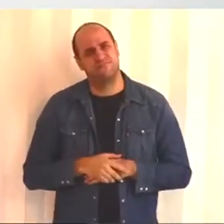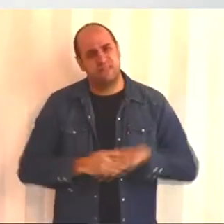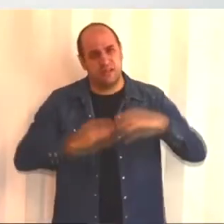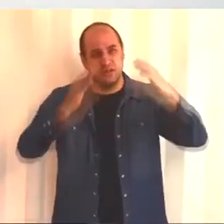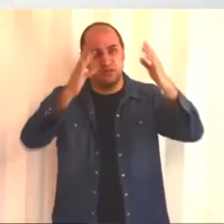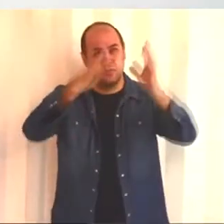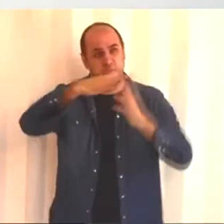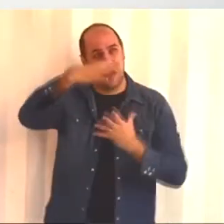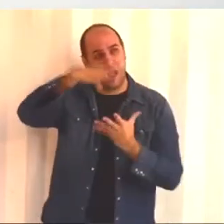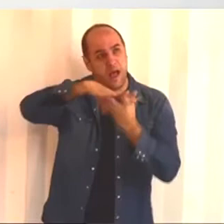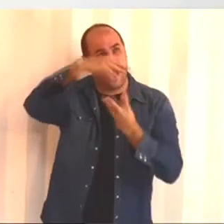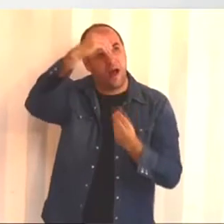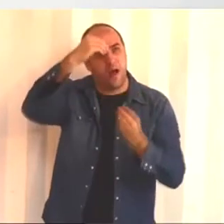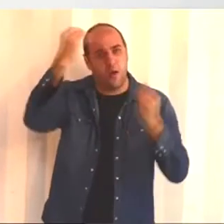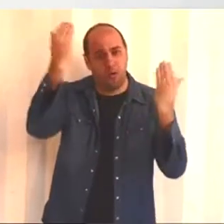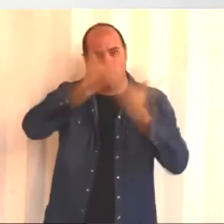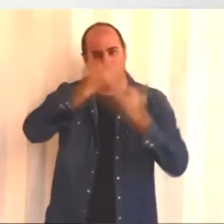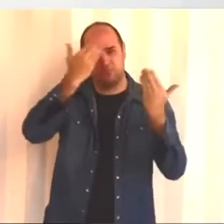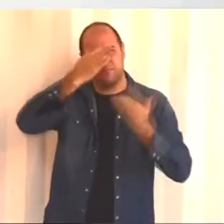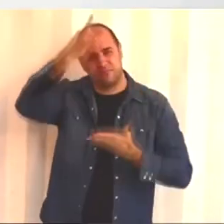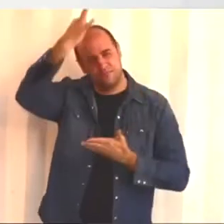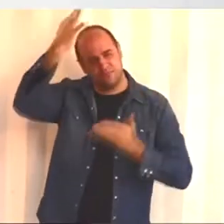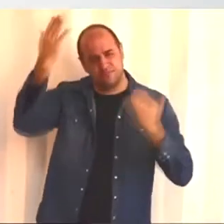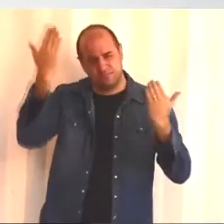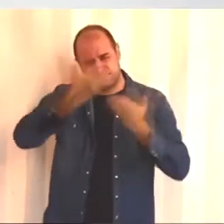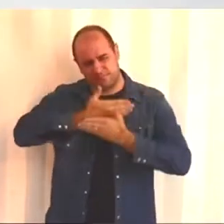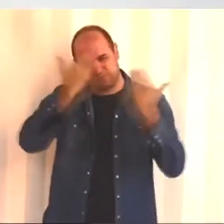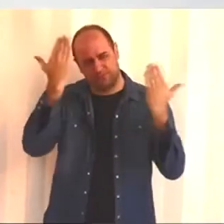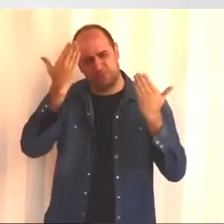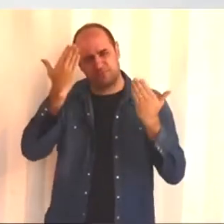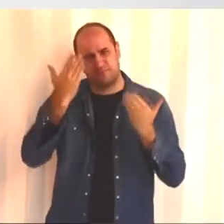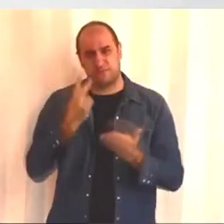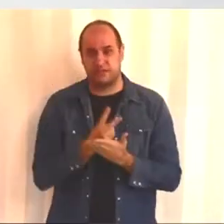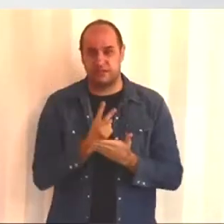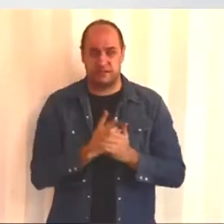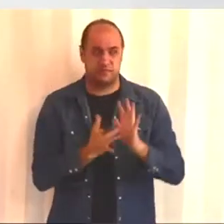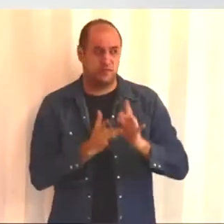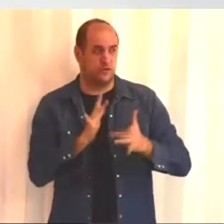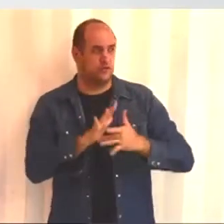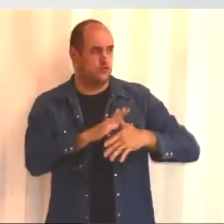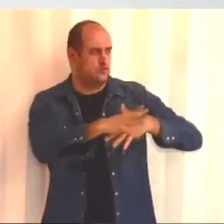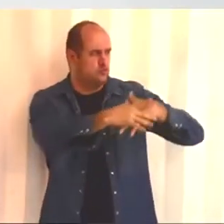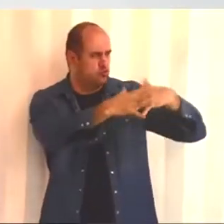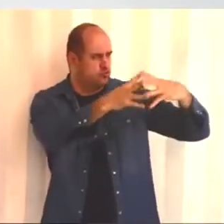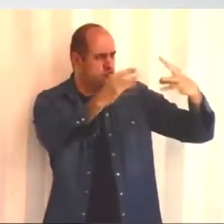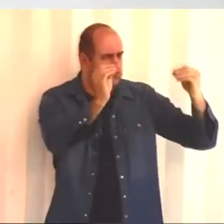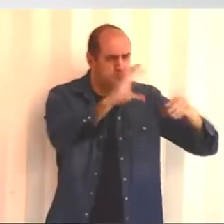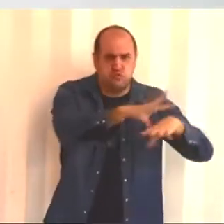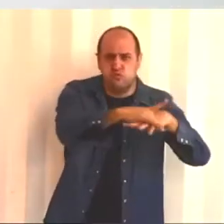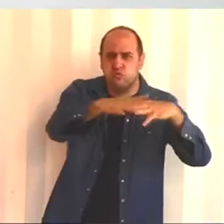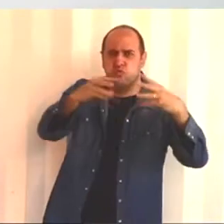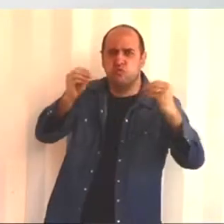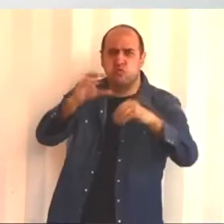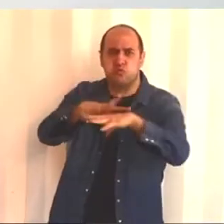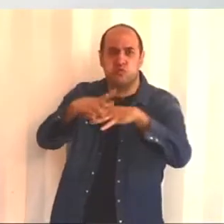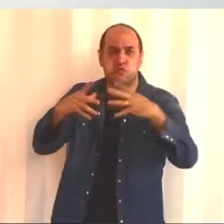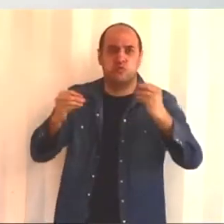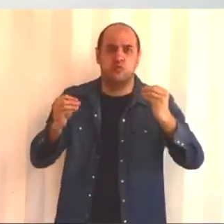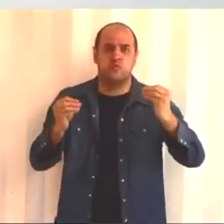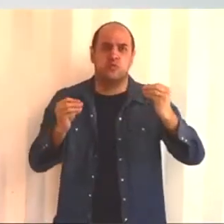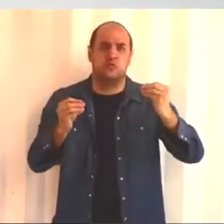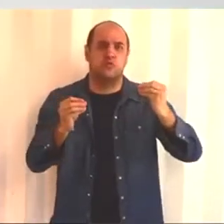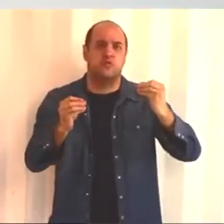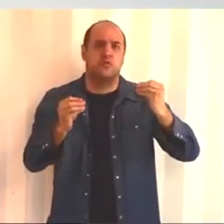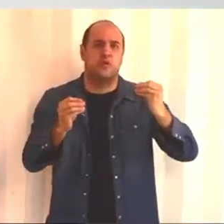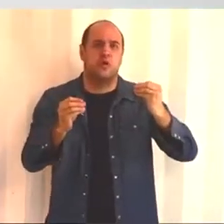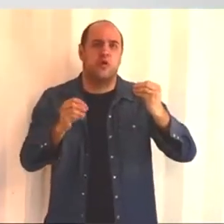cegueira espiritual. E todas as vezes que o Senhor Jesus operava aqueles milagres, Ele não só estava apontando para o milagre em si, mas para o que Ele